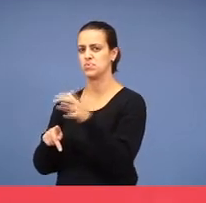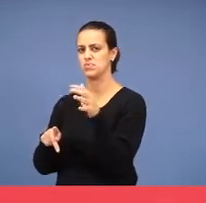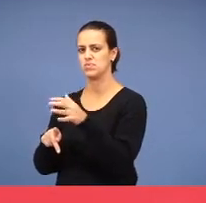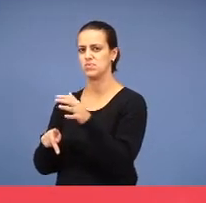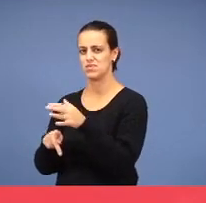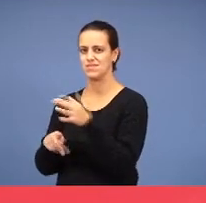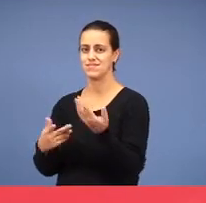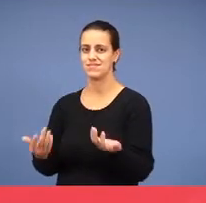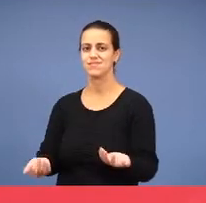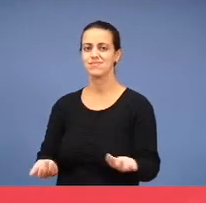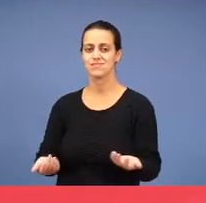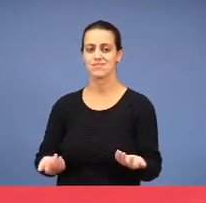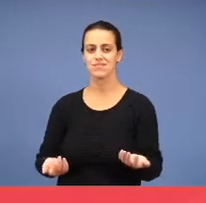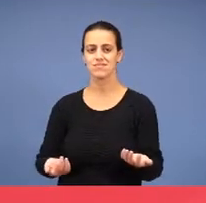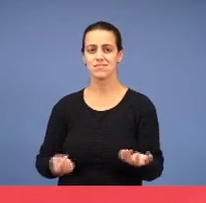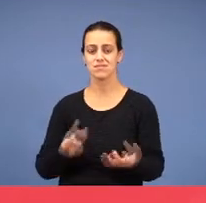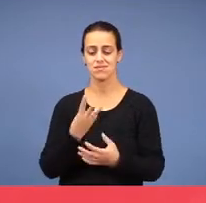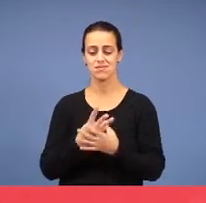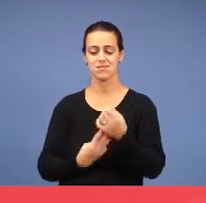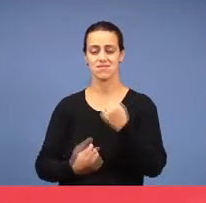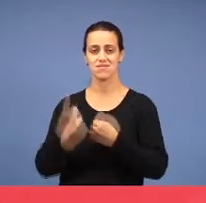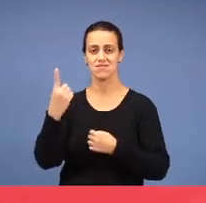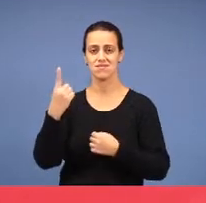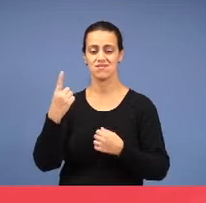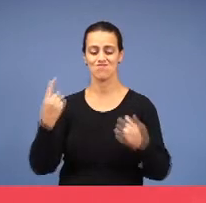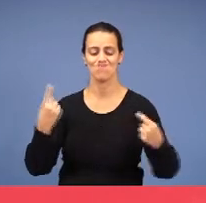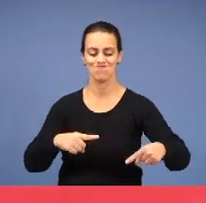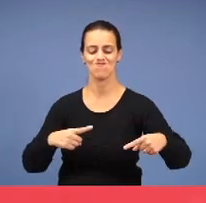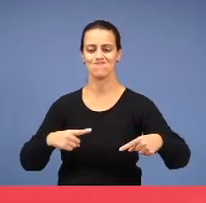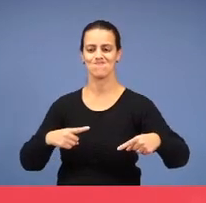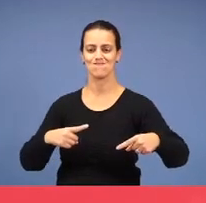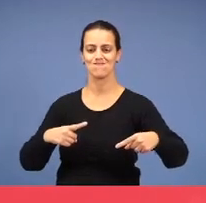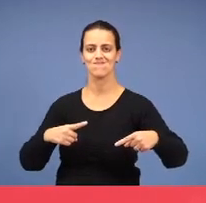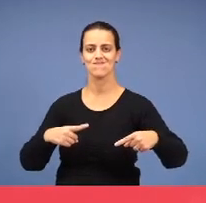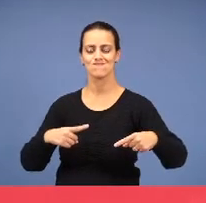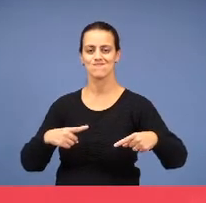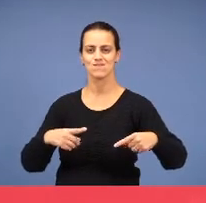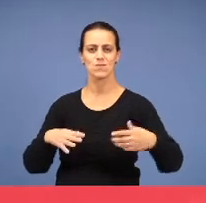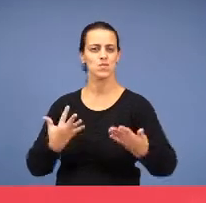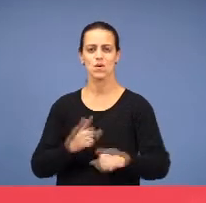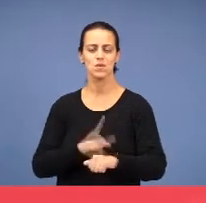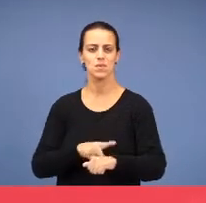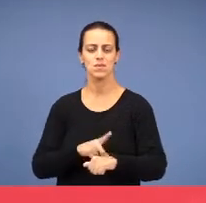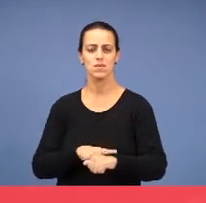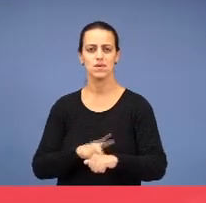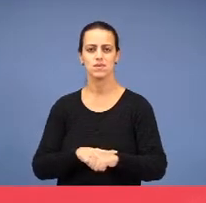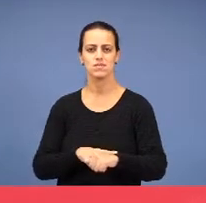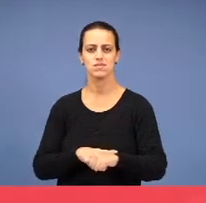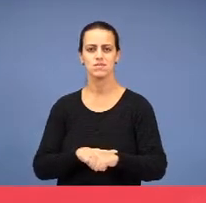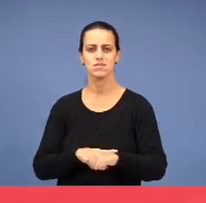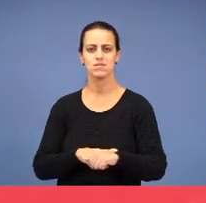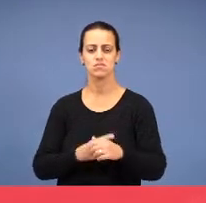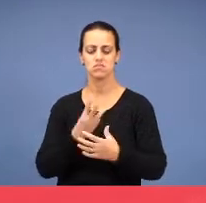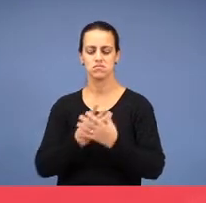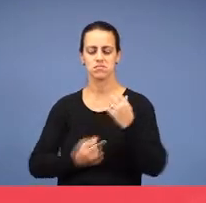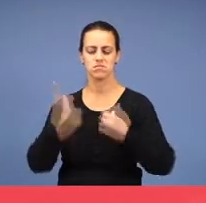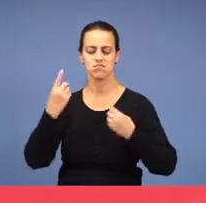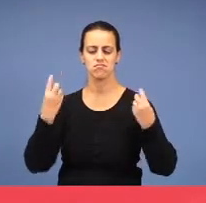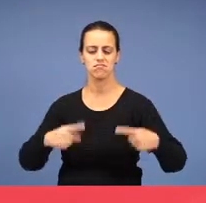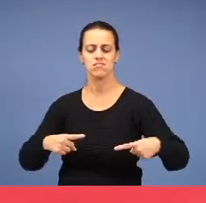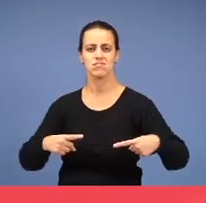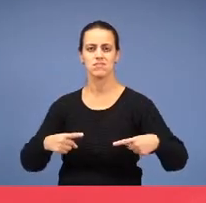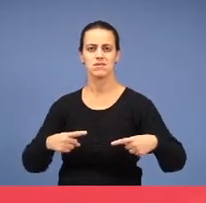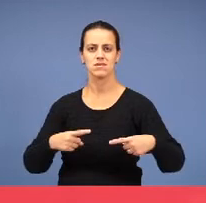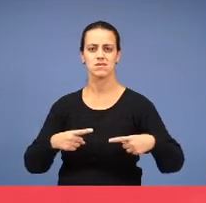foi atingida aqui. Em que momento a Trindade foi atingida? Em que aspecto ela foi? O Pai